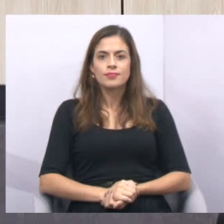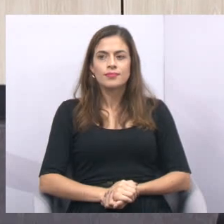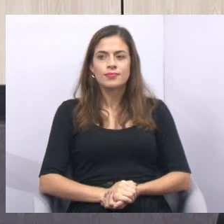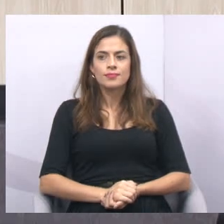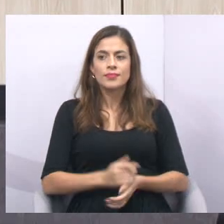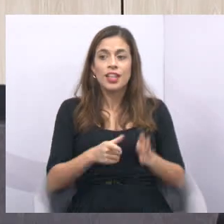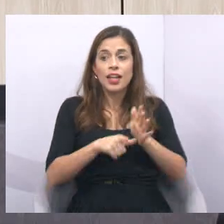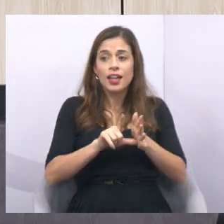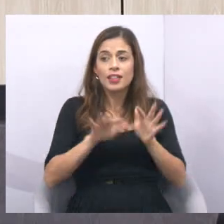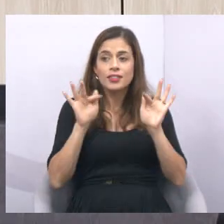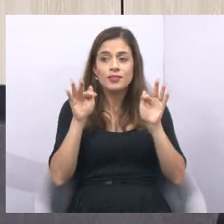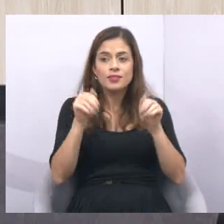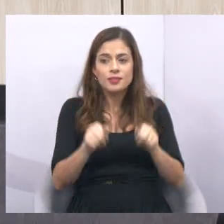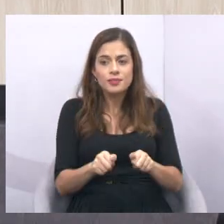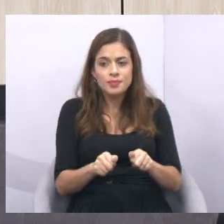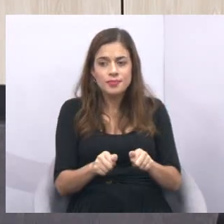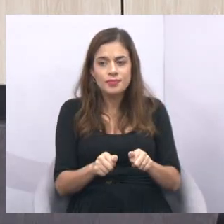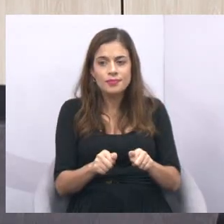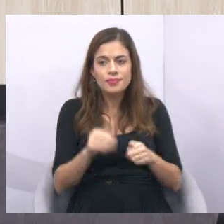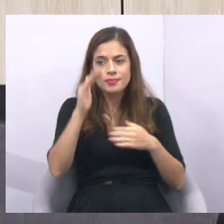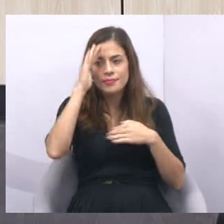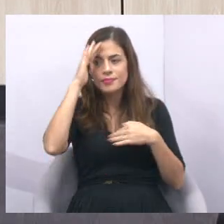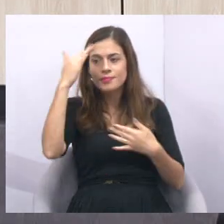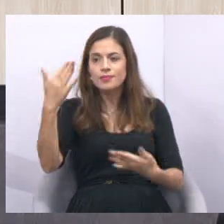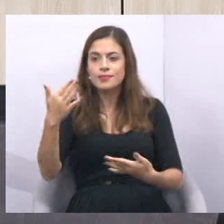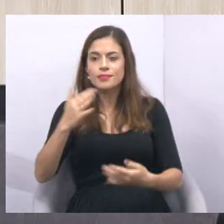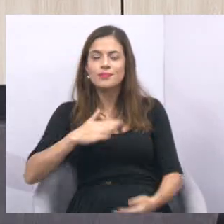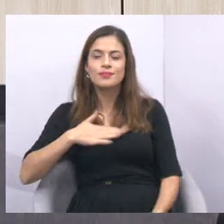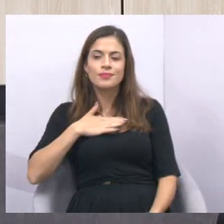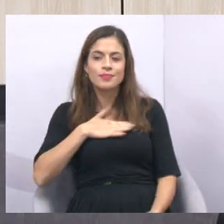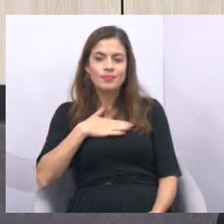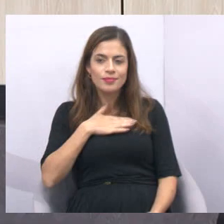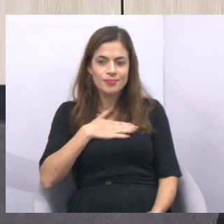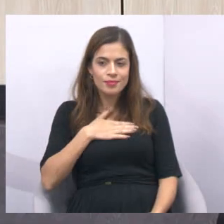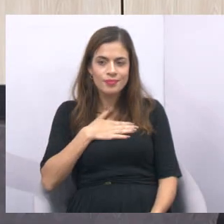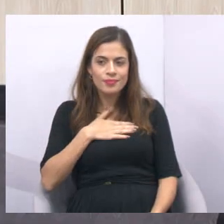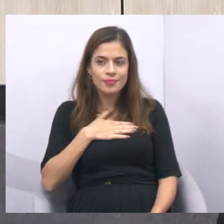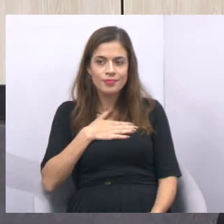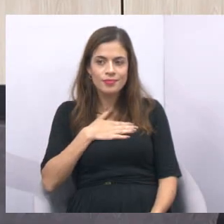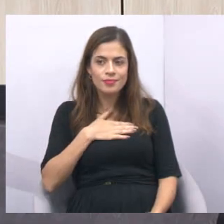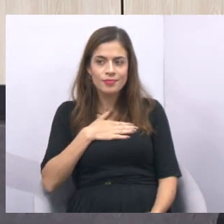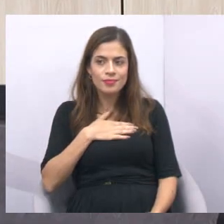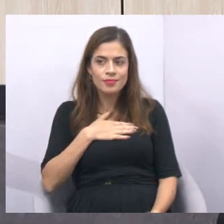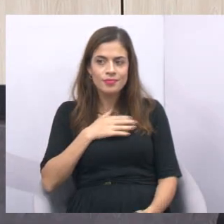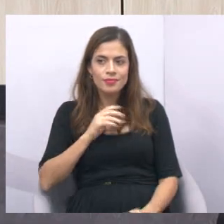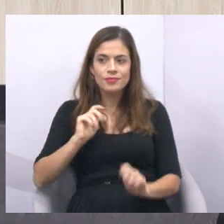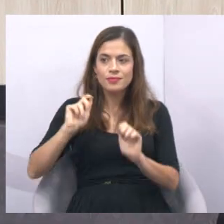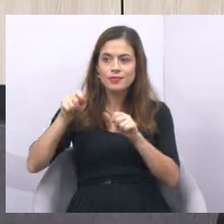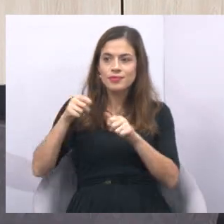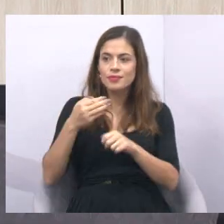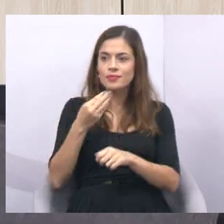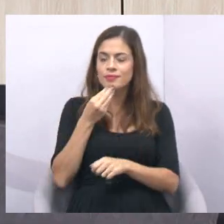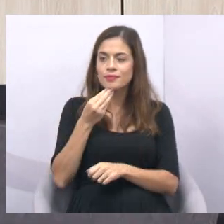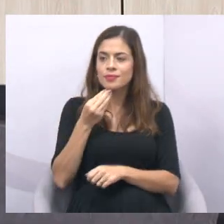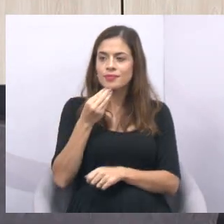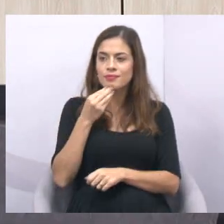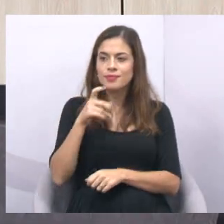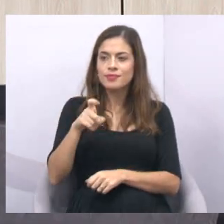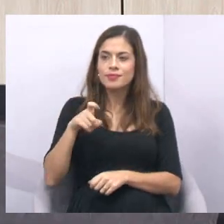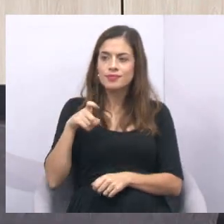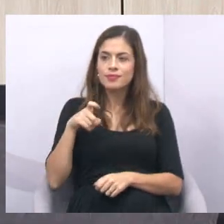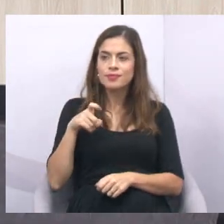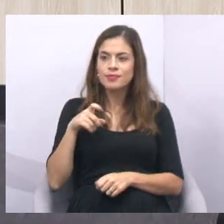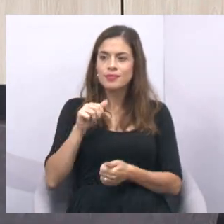Antes de finalizarmos a solenidade, eu gostaria de abrir a oportunidade para a fala do